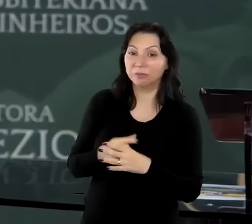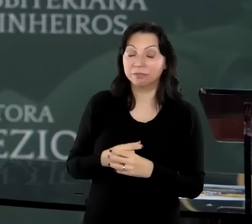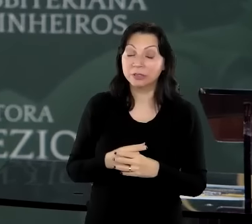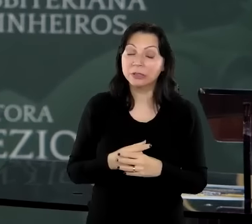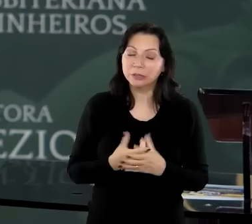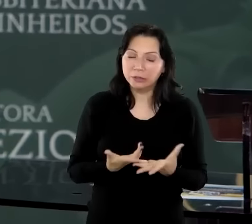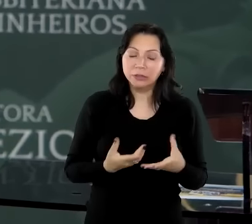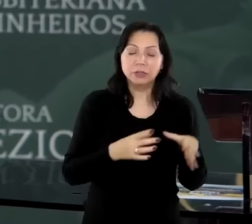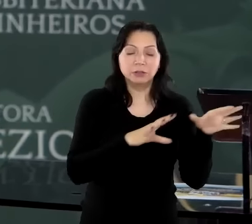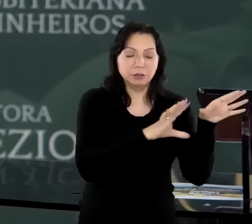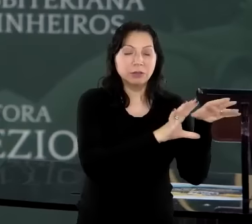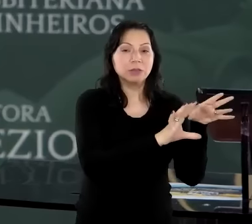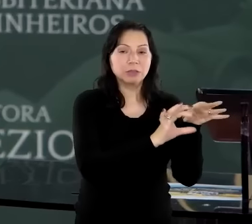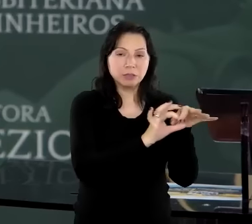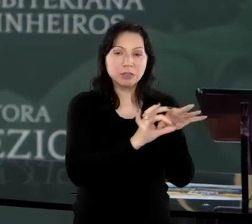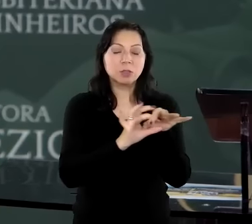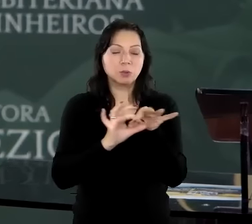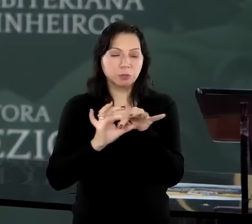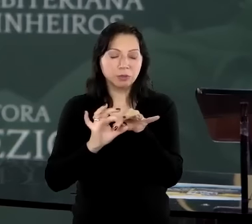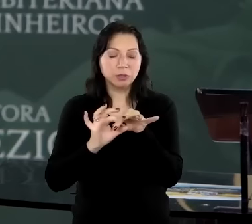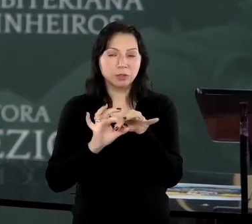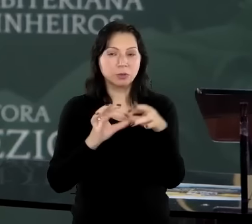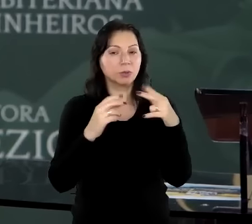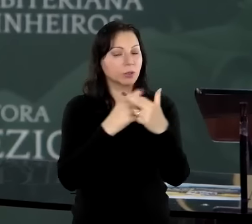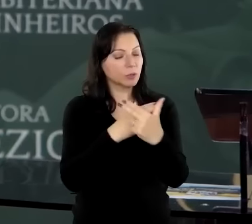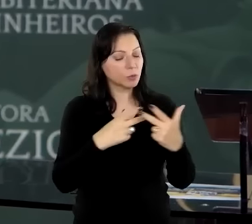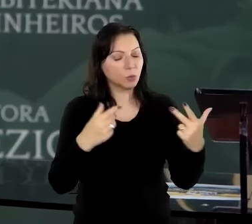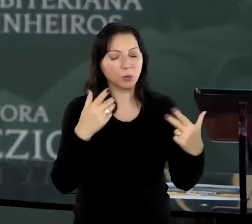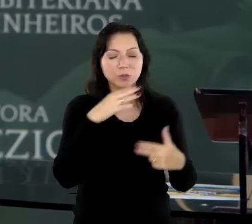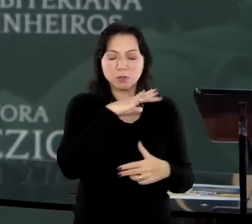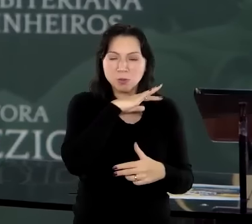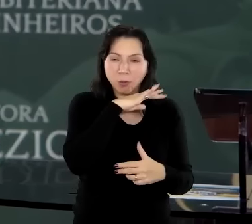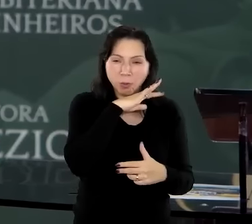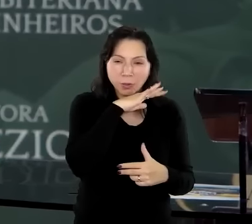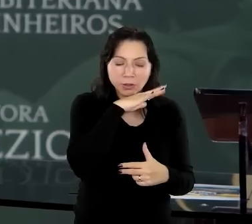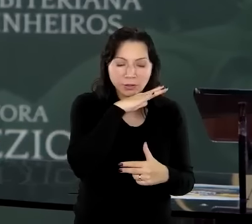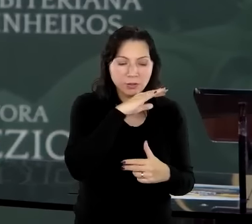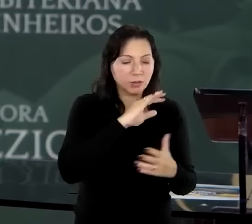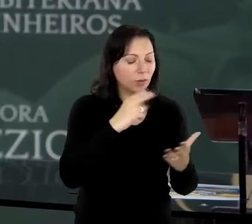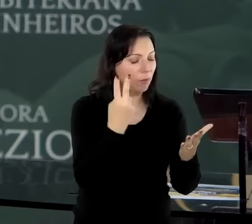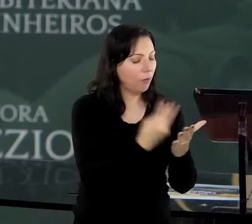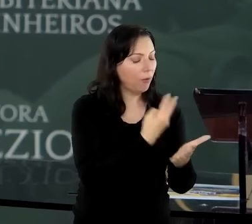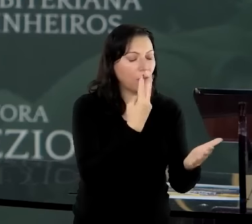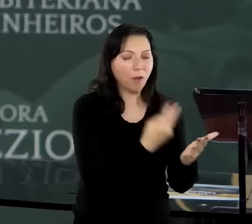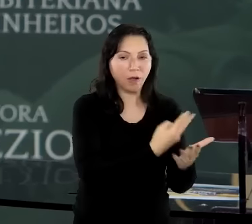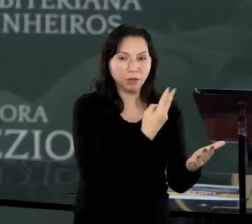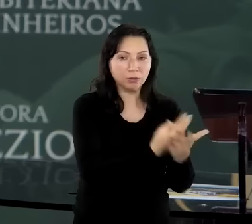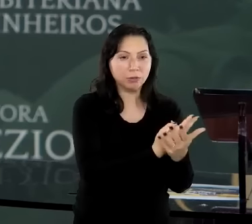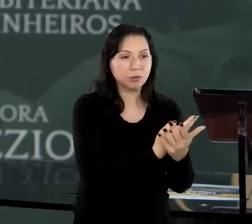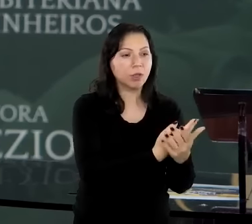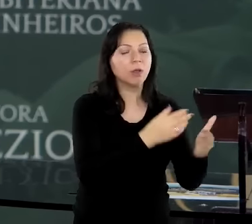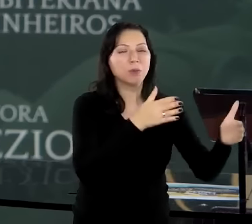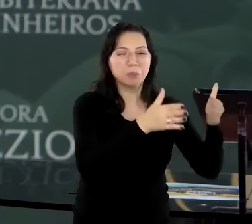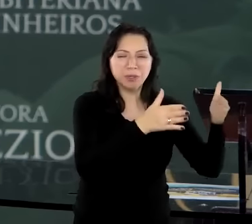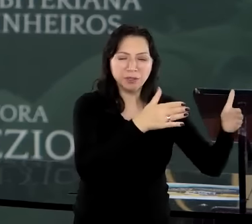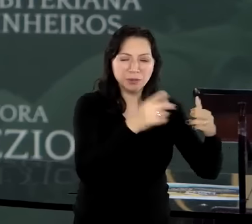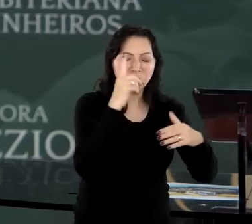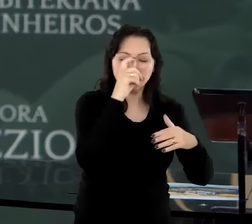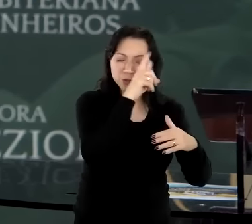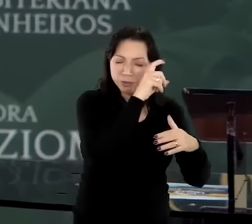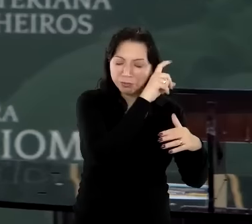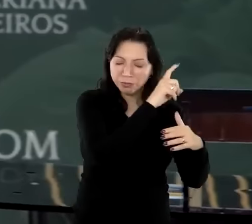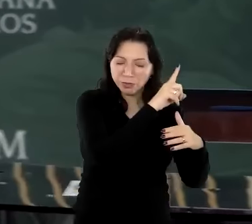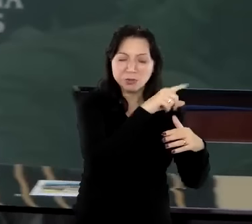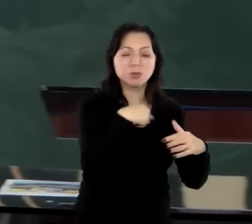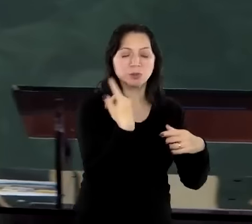Nesse contexto ele está dizendo: você vai oferecer a Deus sacrifício de louvor. O que ele está dizendo? É que o